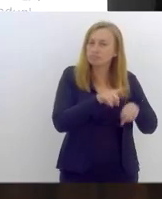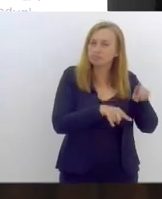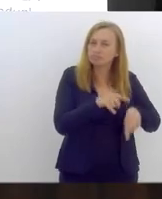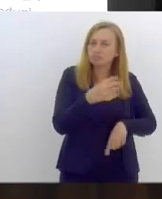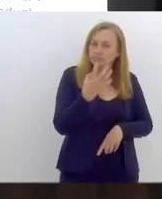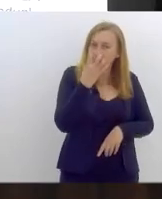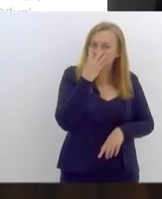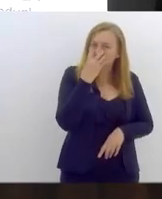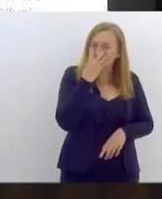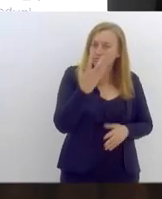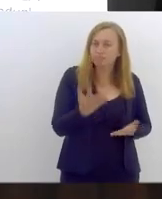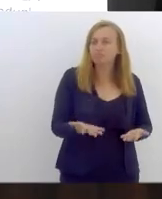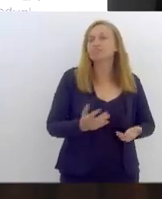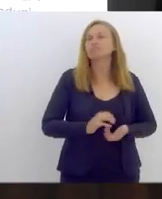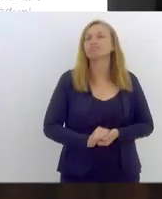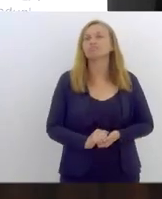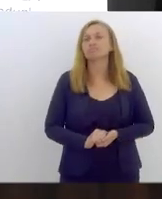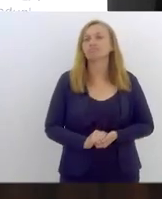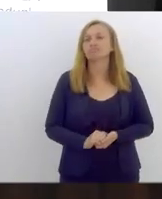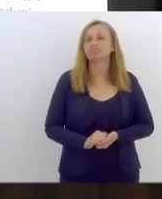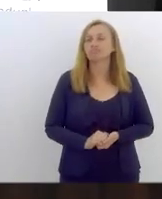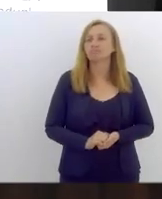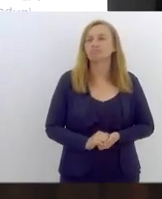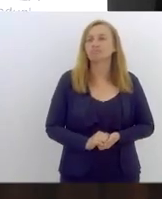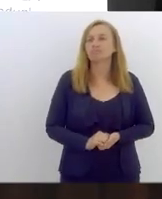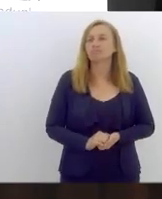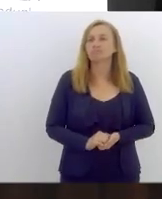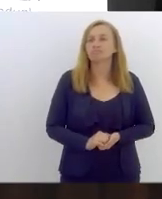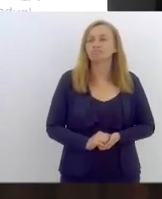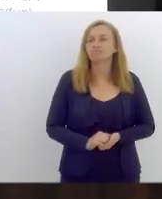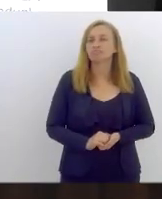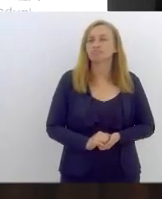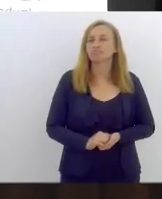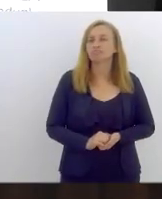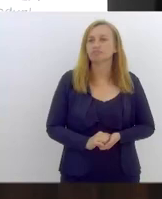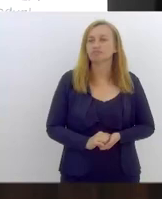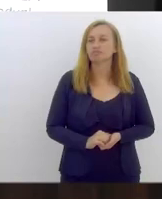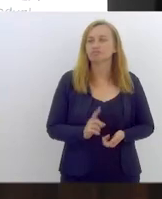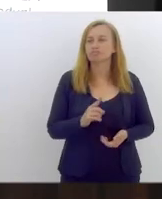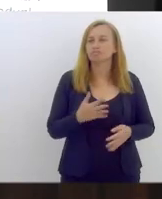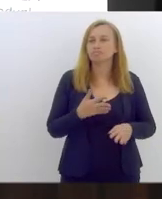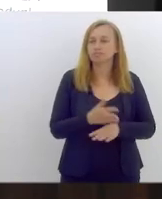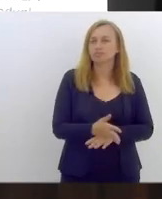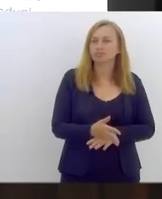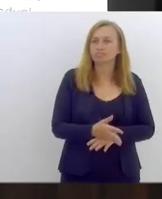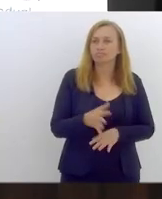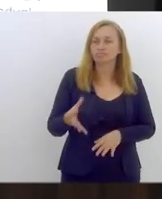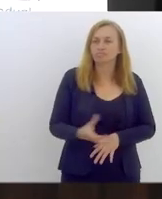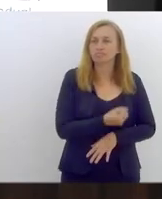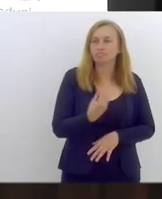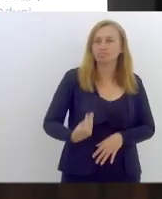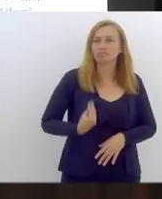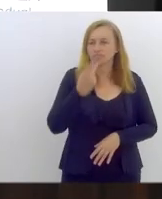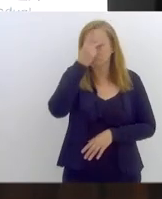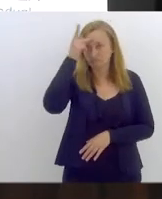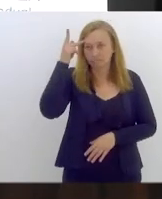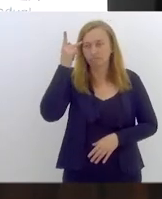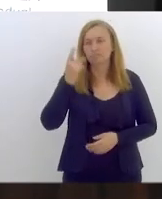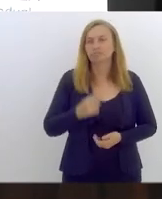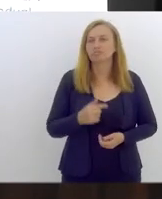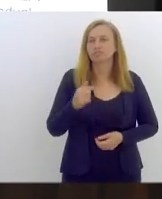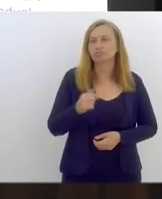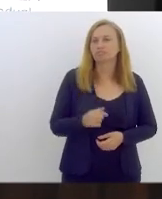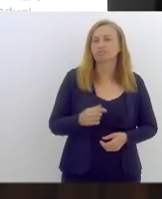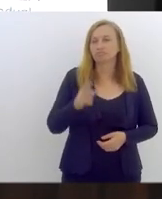equipamentos. Então, esses equipamentos foram superfaturados e sequer chegaram para salvar a vida das pessoas aqui